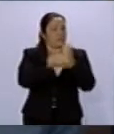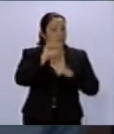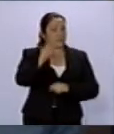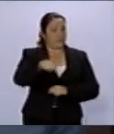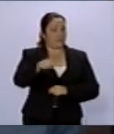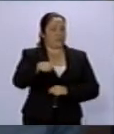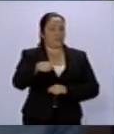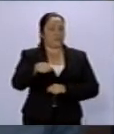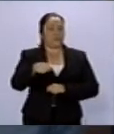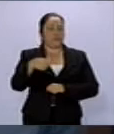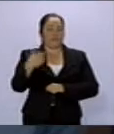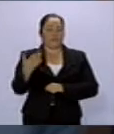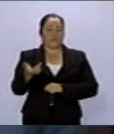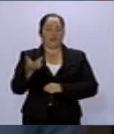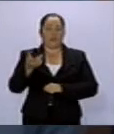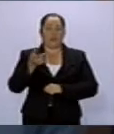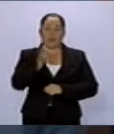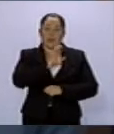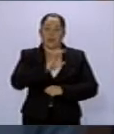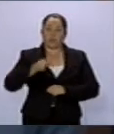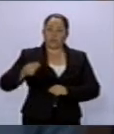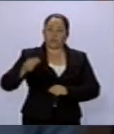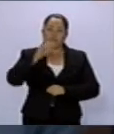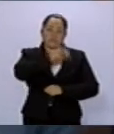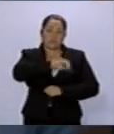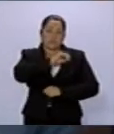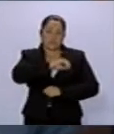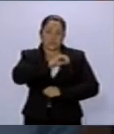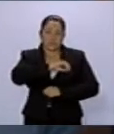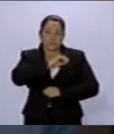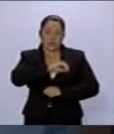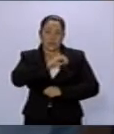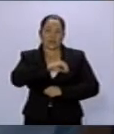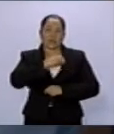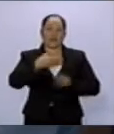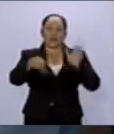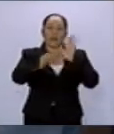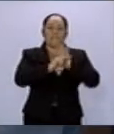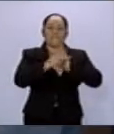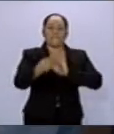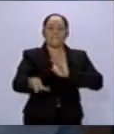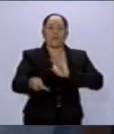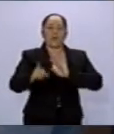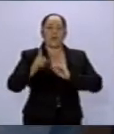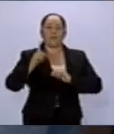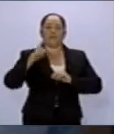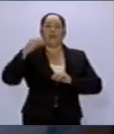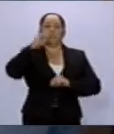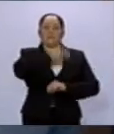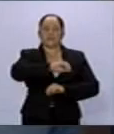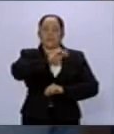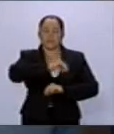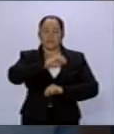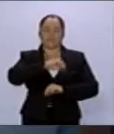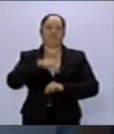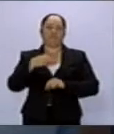o processo de remuneratória através da bolsa com condições muito próprias dessa modalidade e não há nenhum